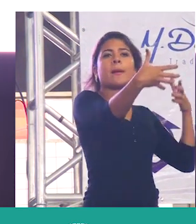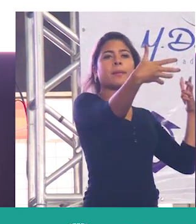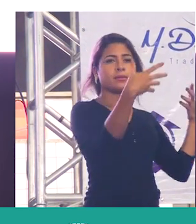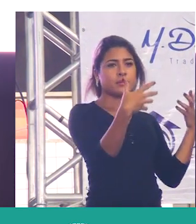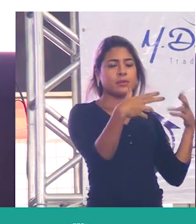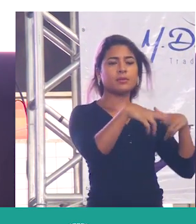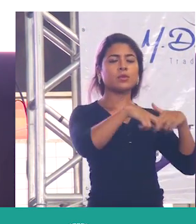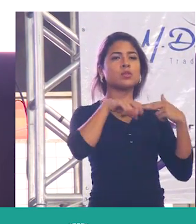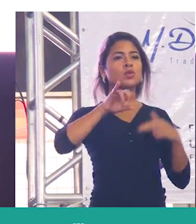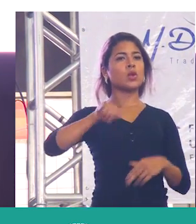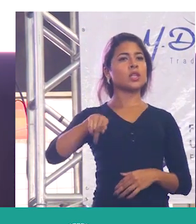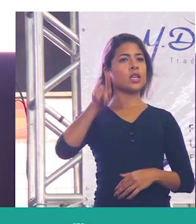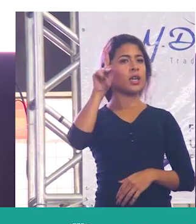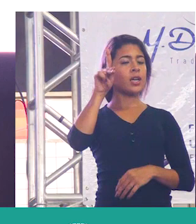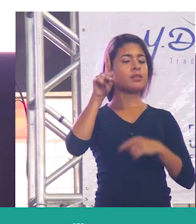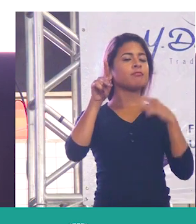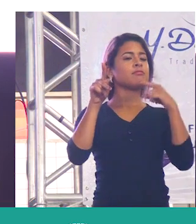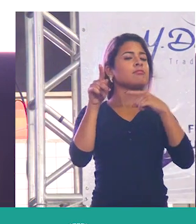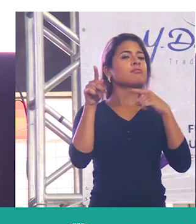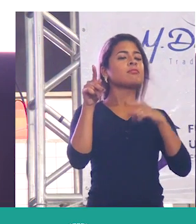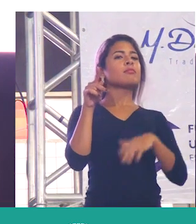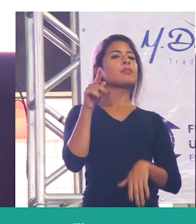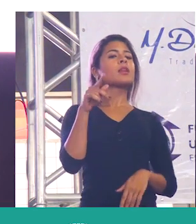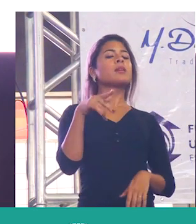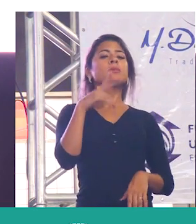governo muito